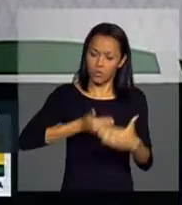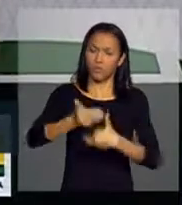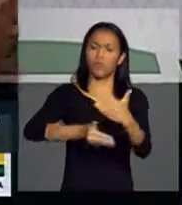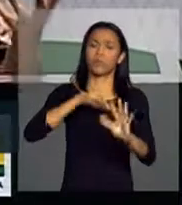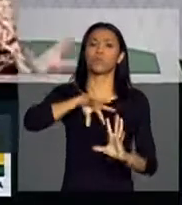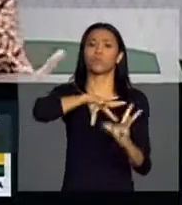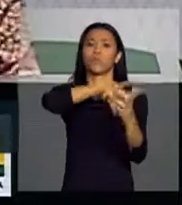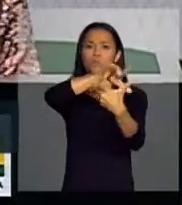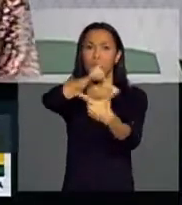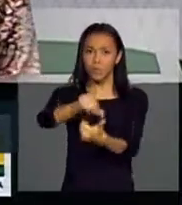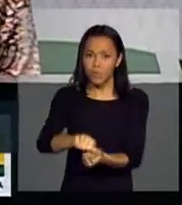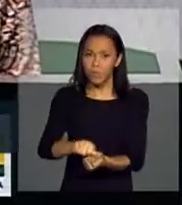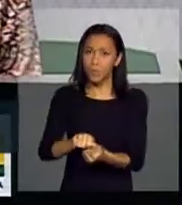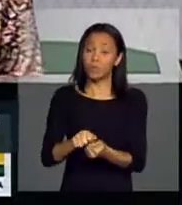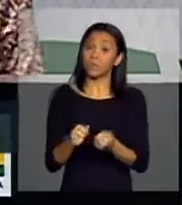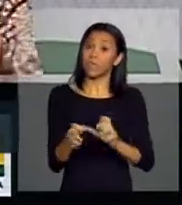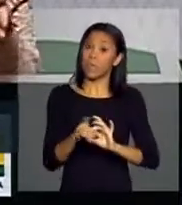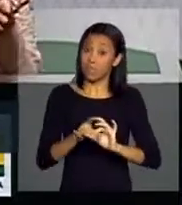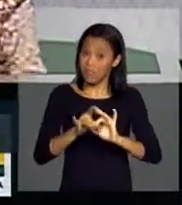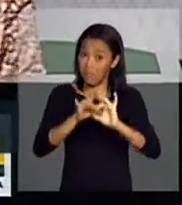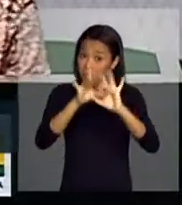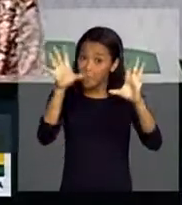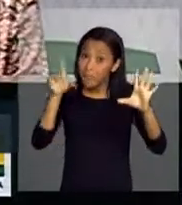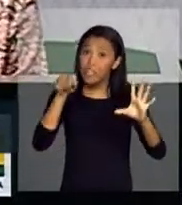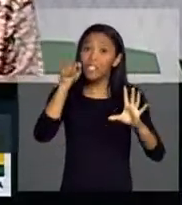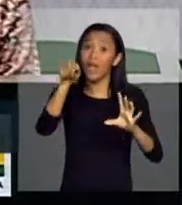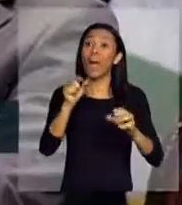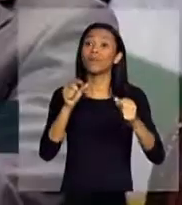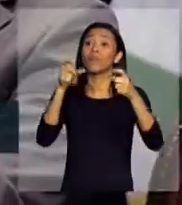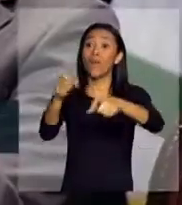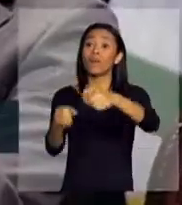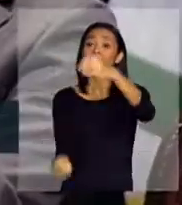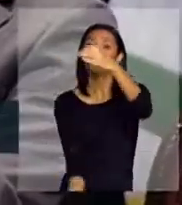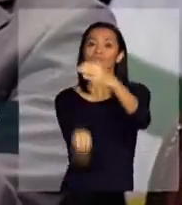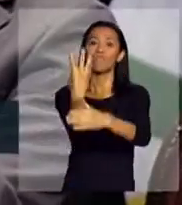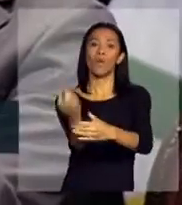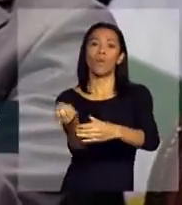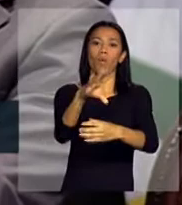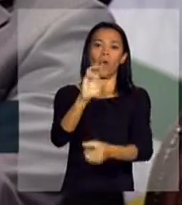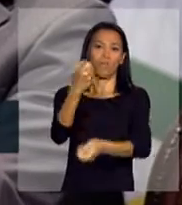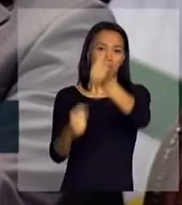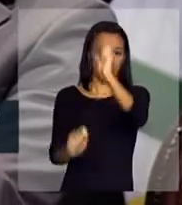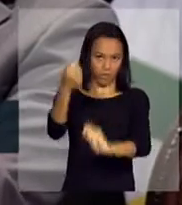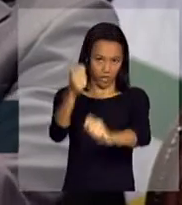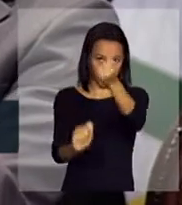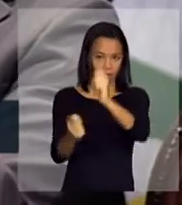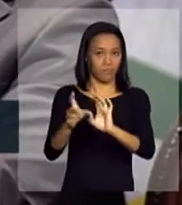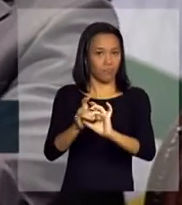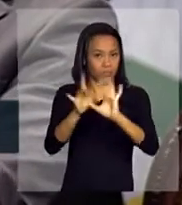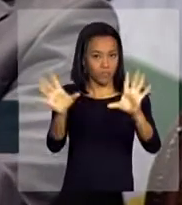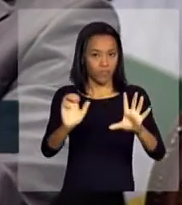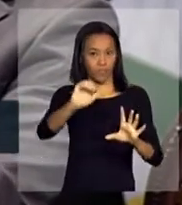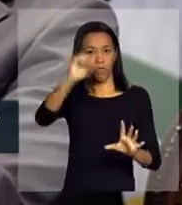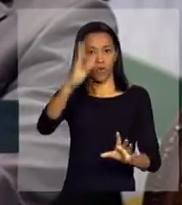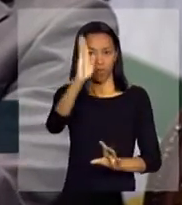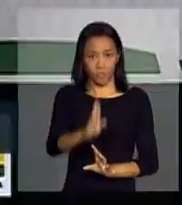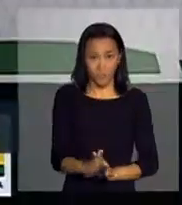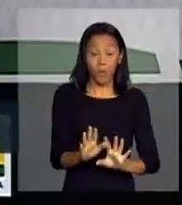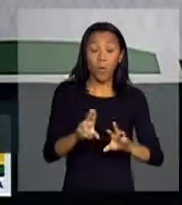permite que ele ali se instale por isso eu vejo